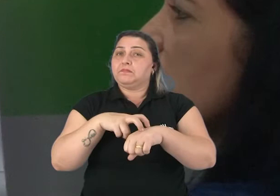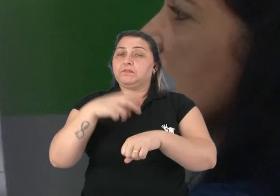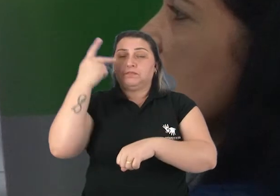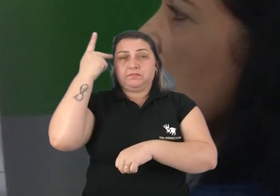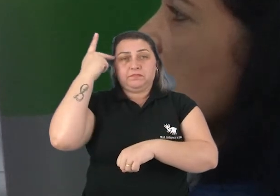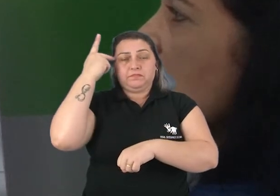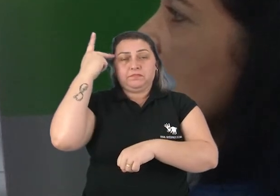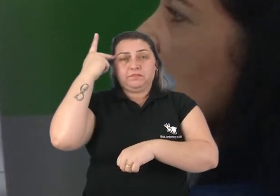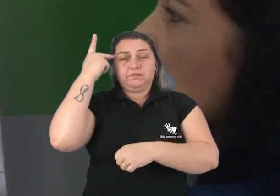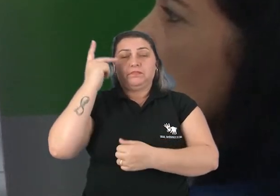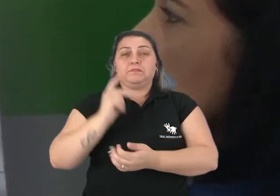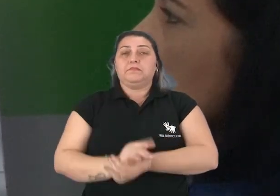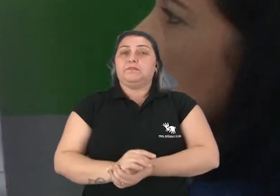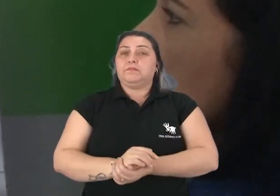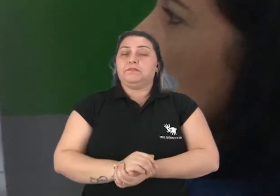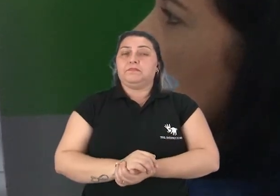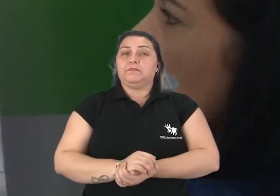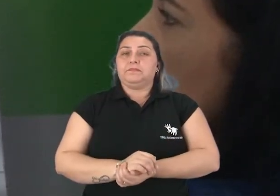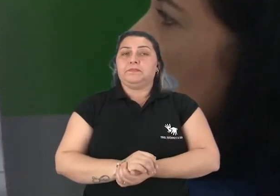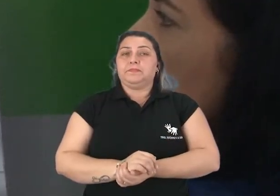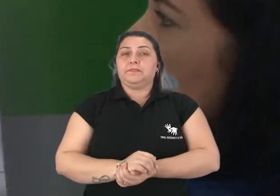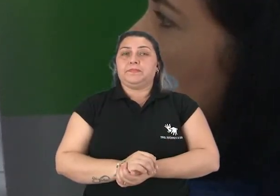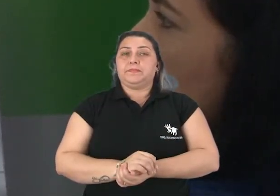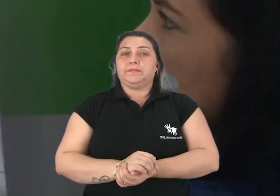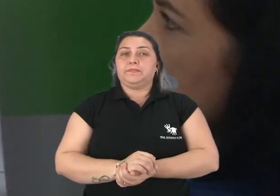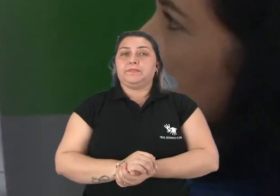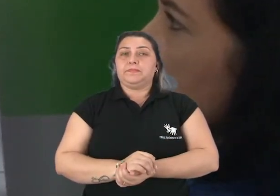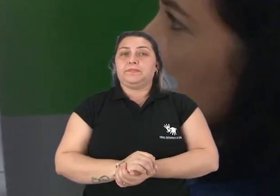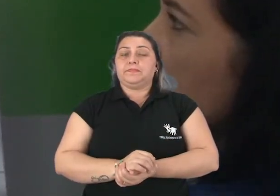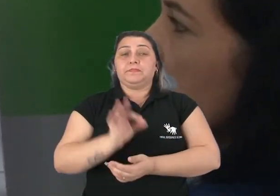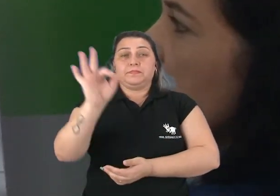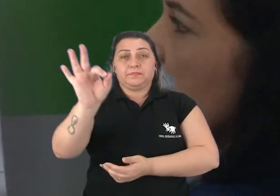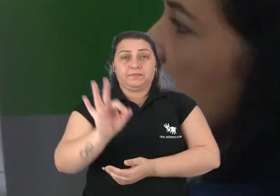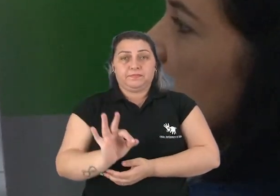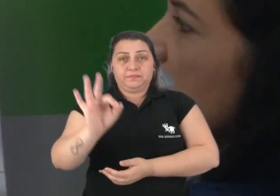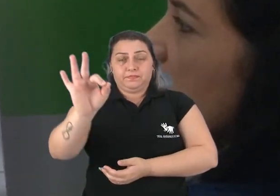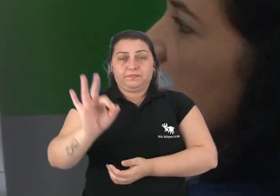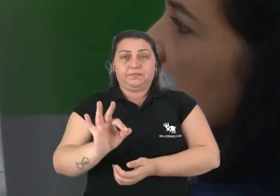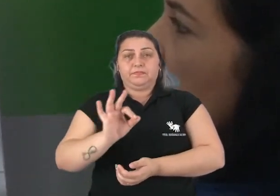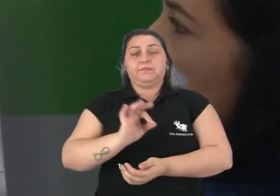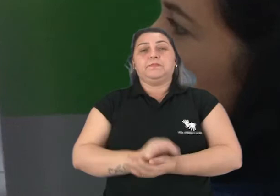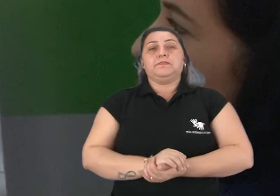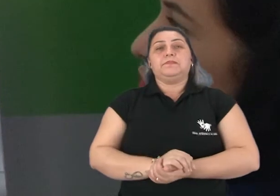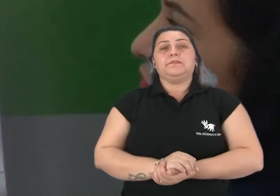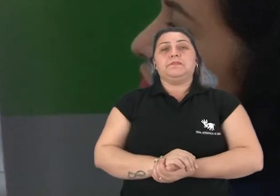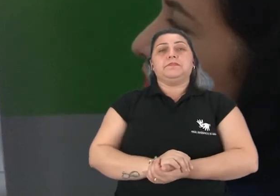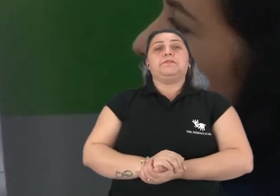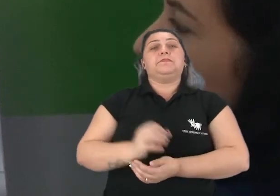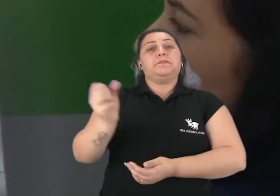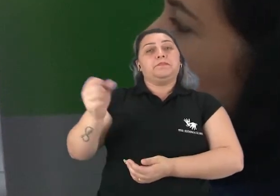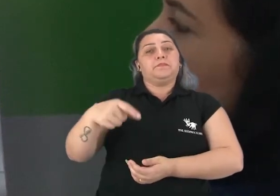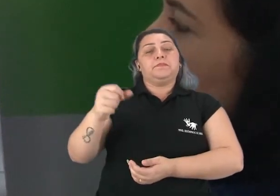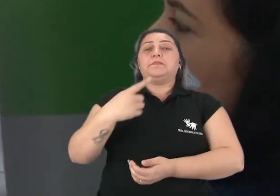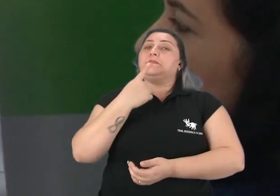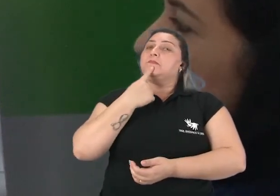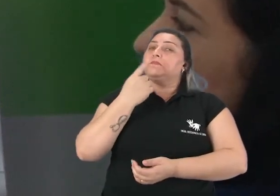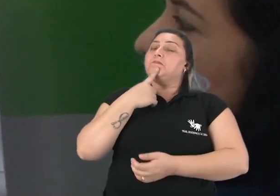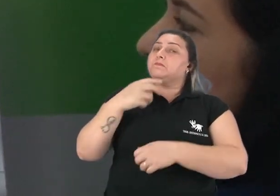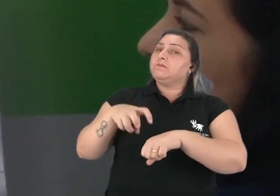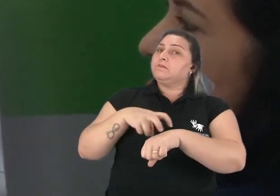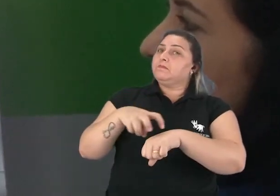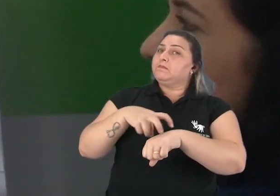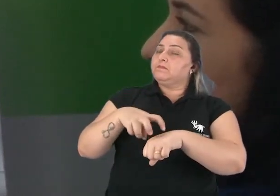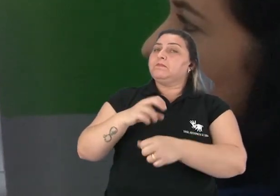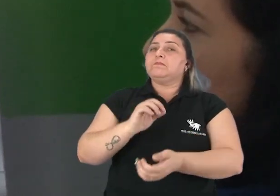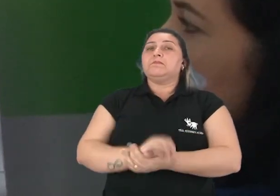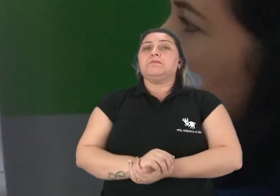Paulo, se fosse analisar, ó, a porcentagem aqui, ó. Tem o azul, o vermelho e o verde.